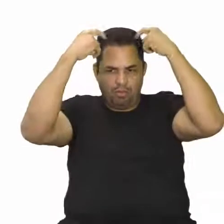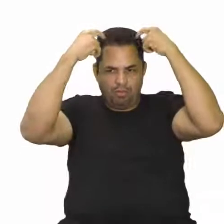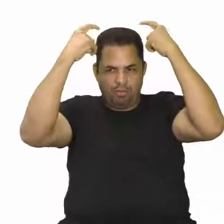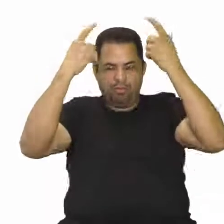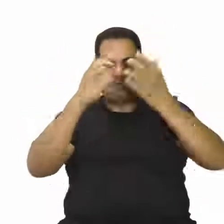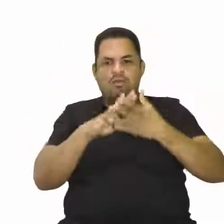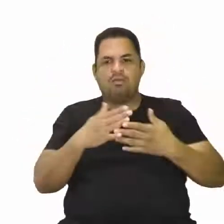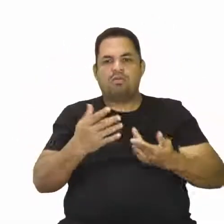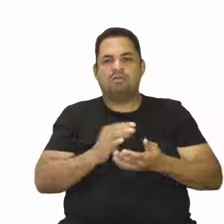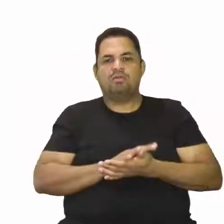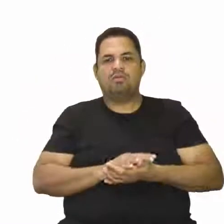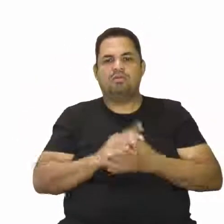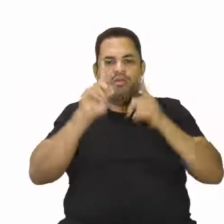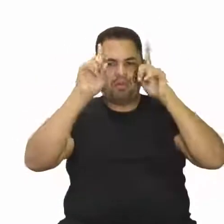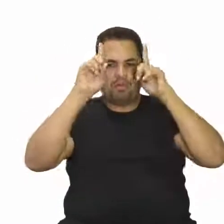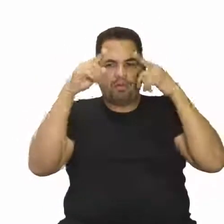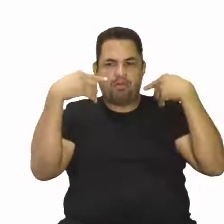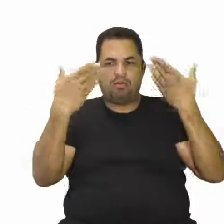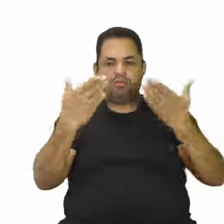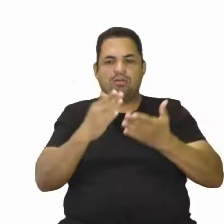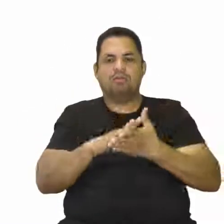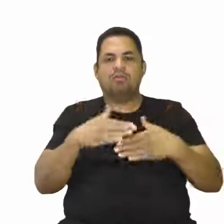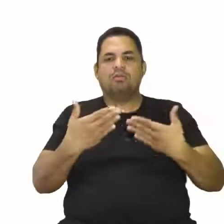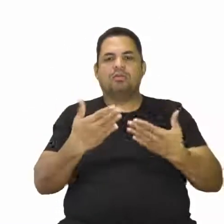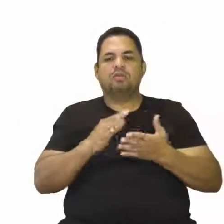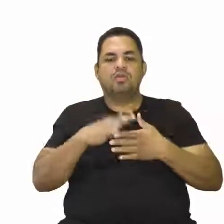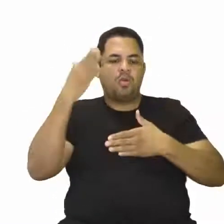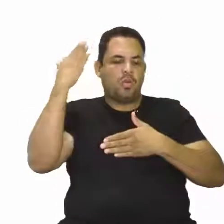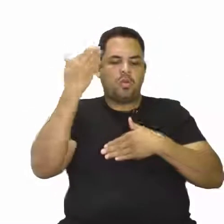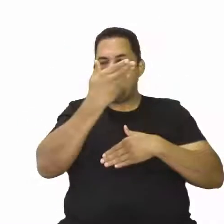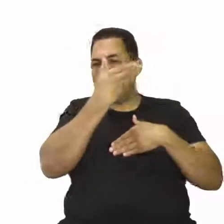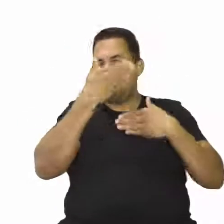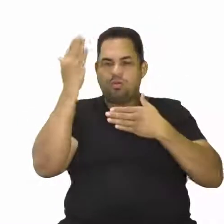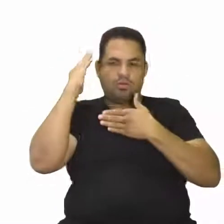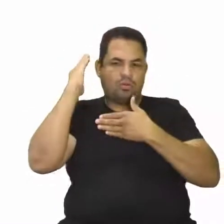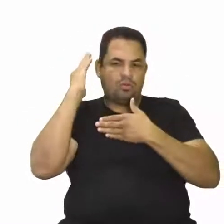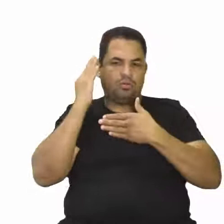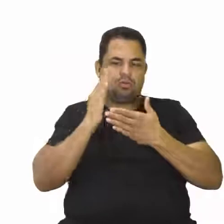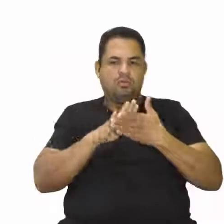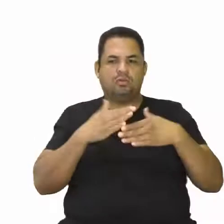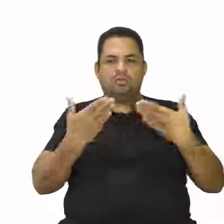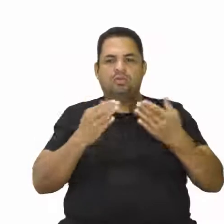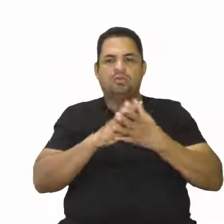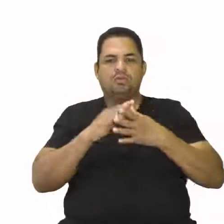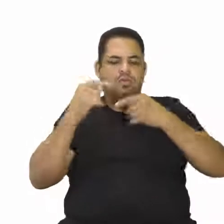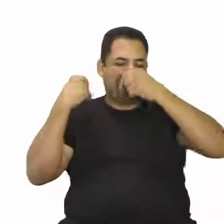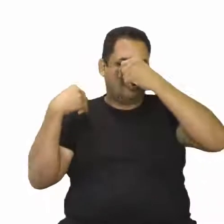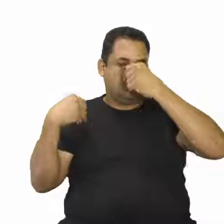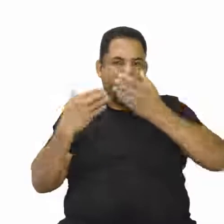ele cortou o seu longo cabelo e lhe manteve